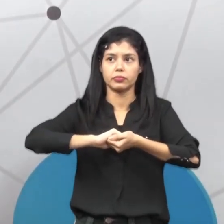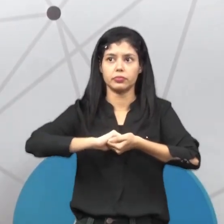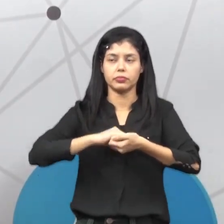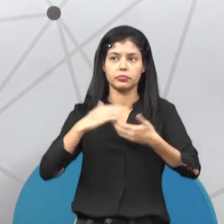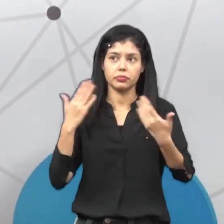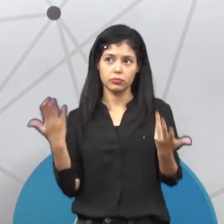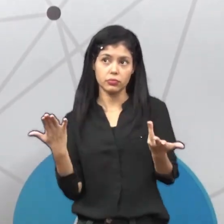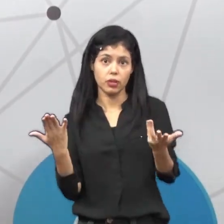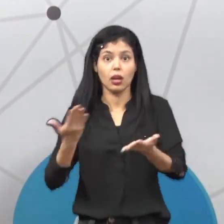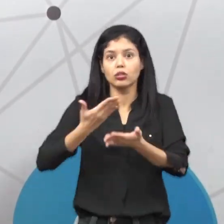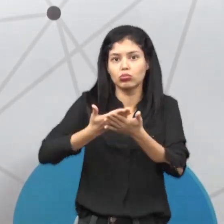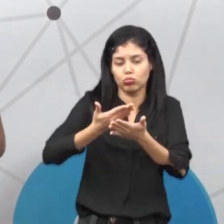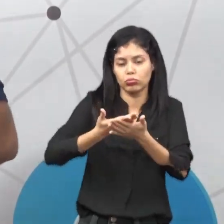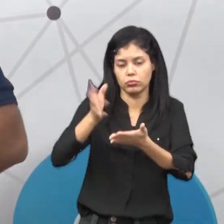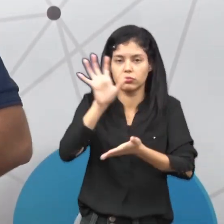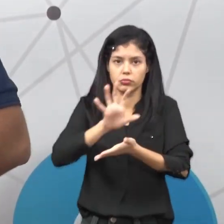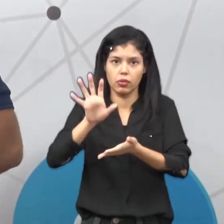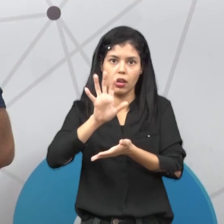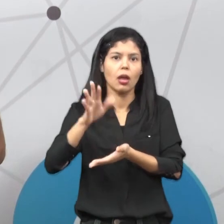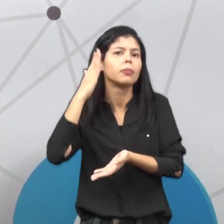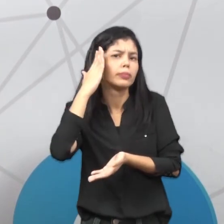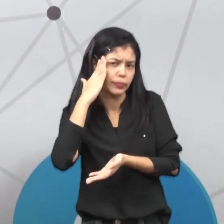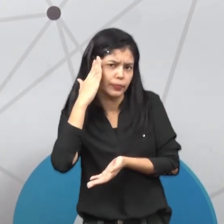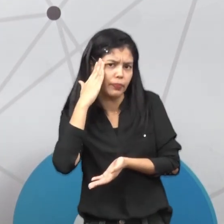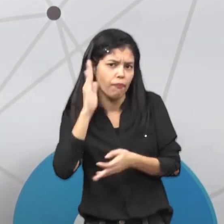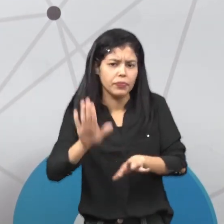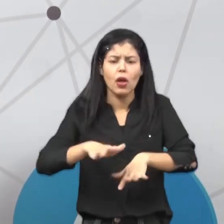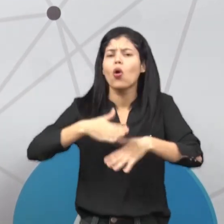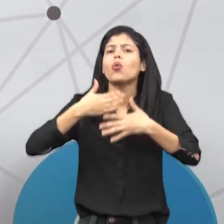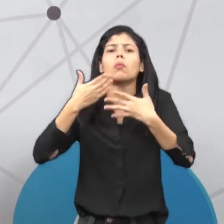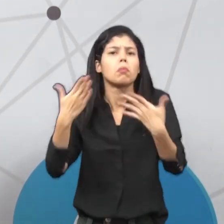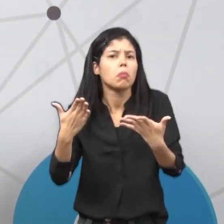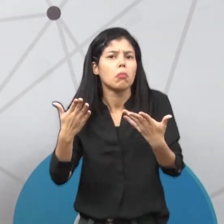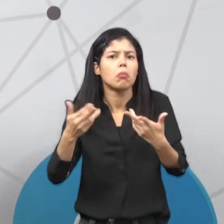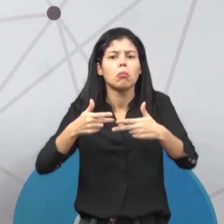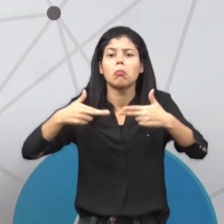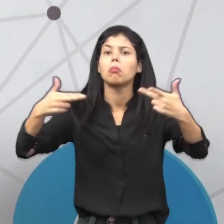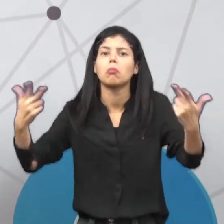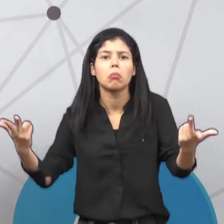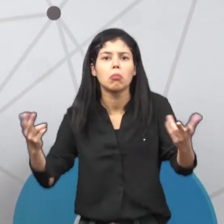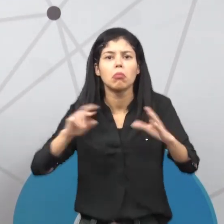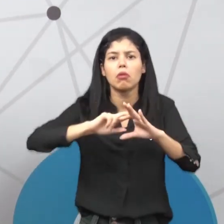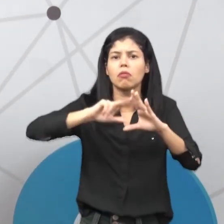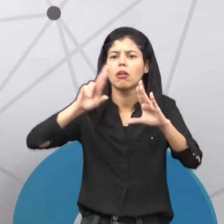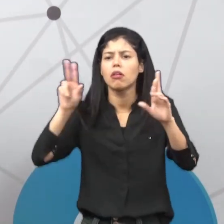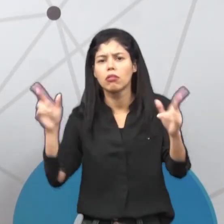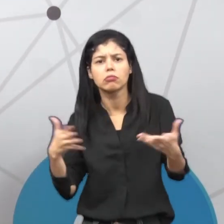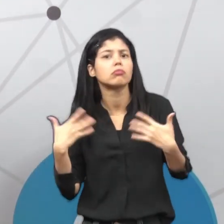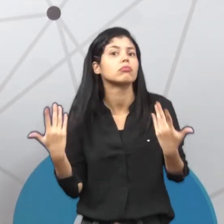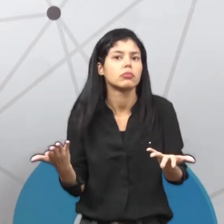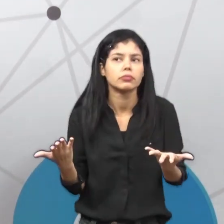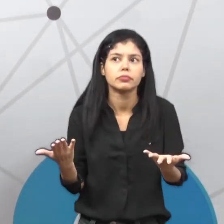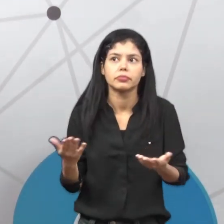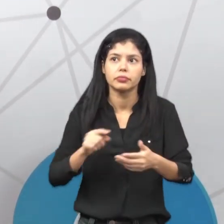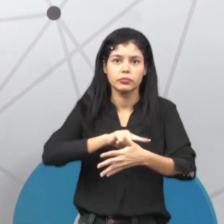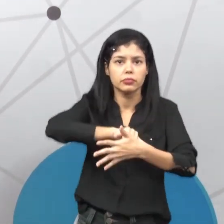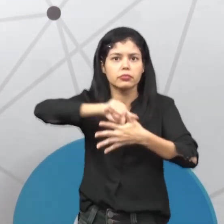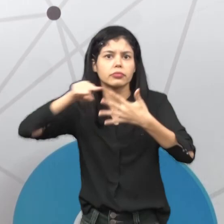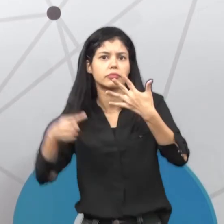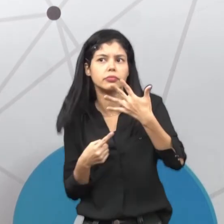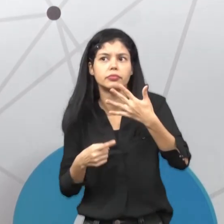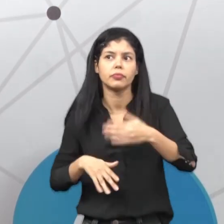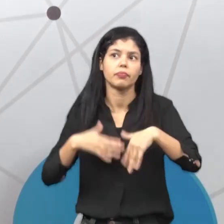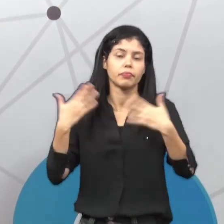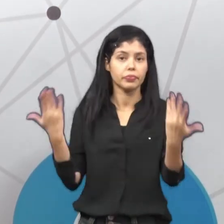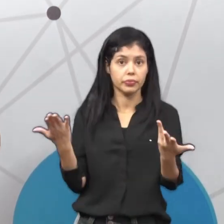Para se estudar os gases, nós precisamos compreender quais são então as variáveis de estado do gás. Nesse